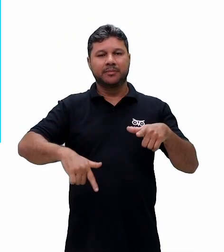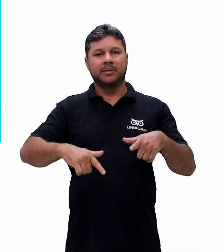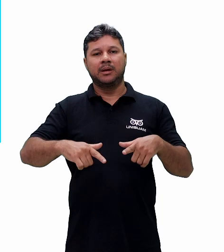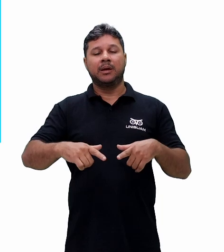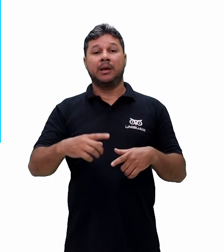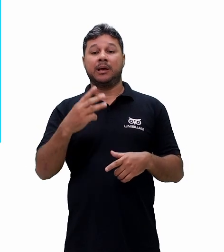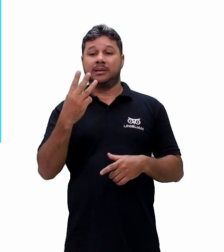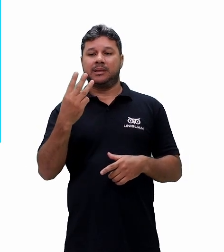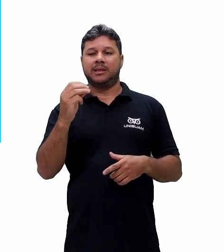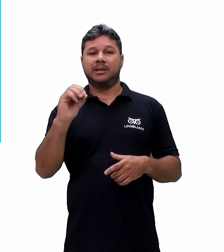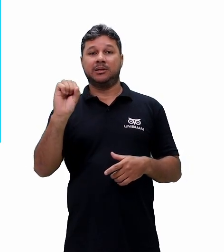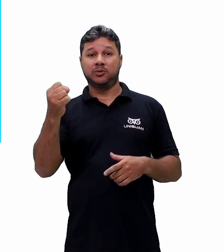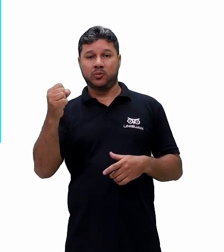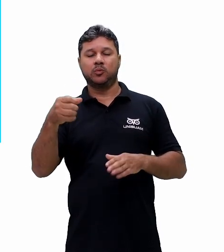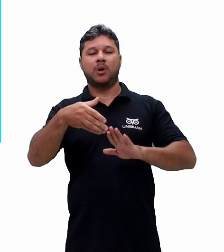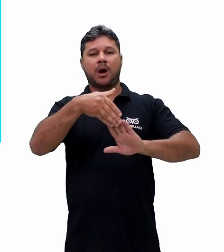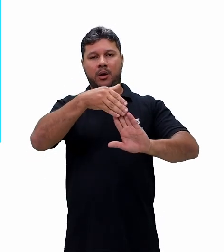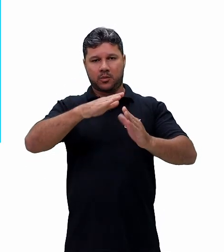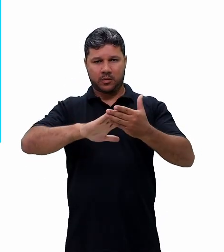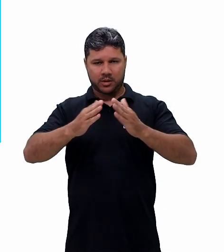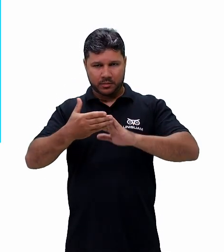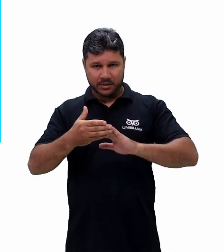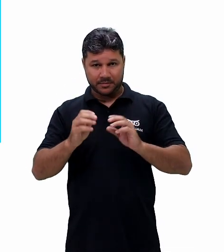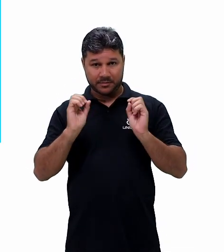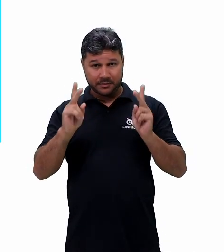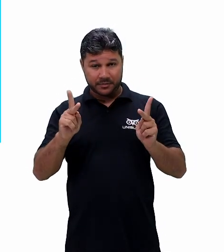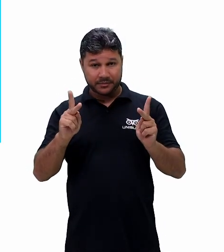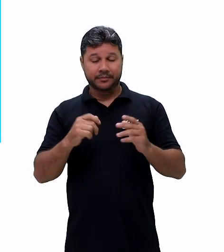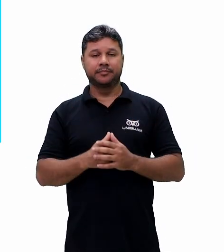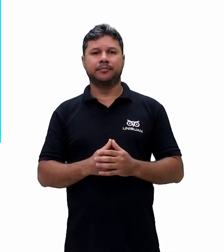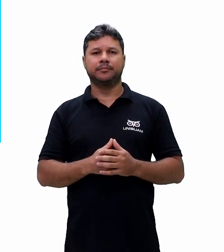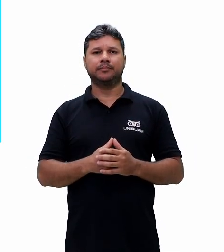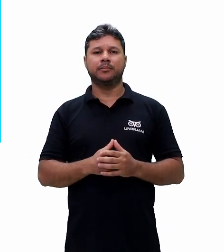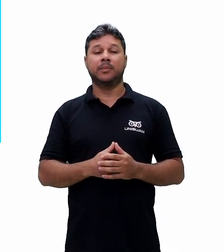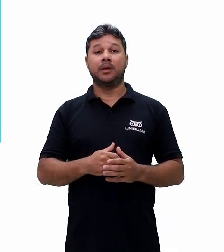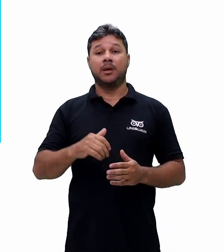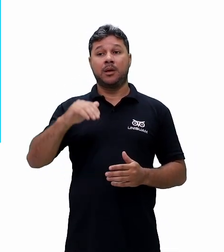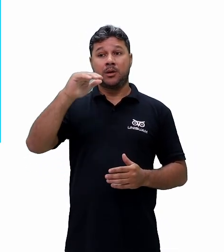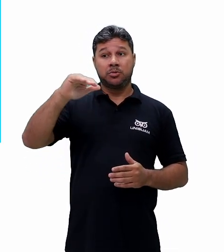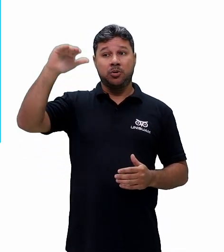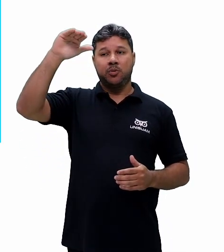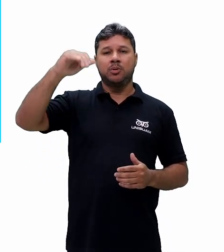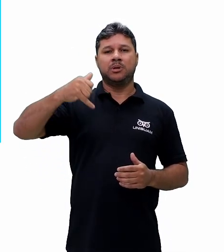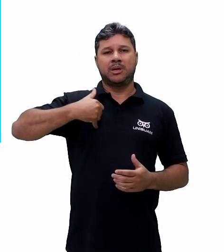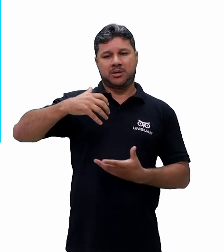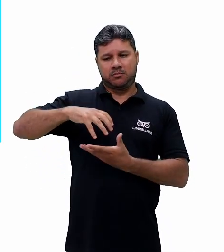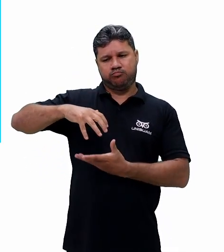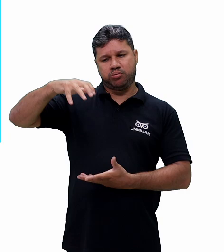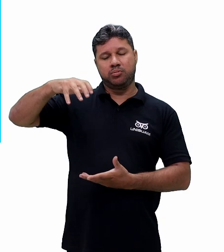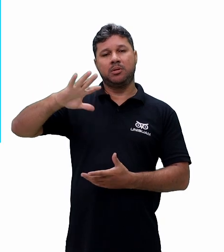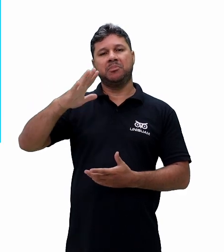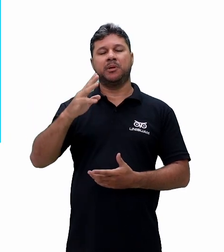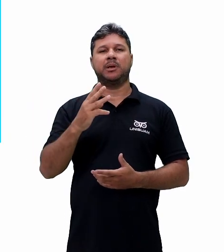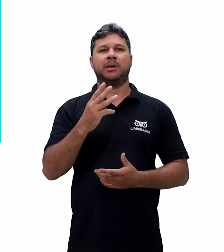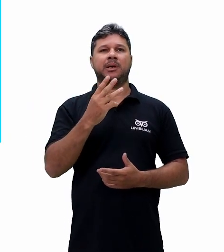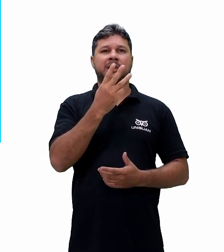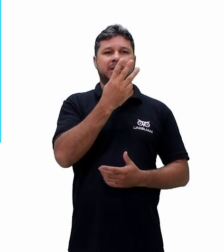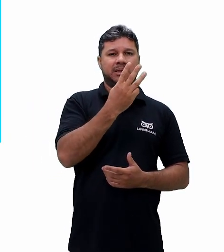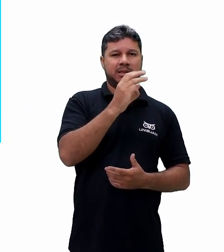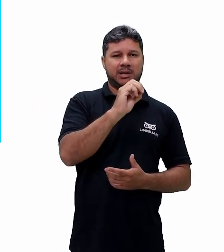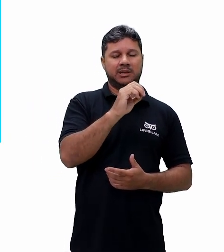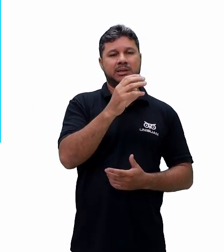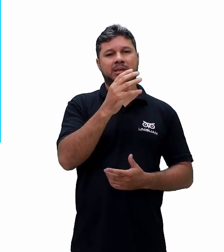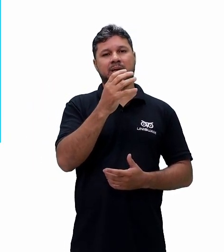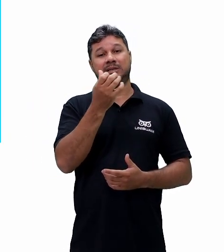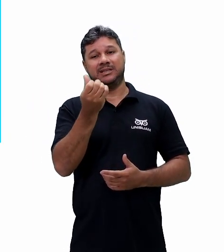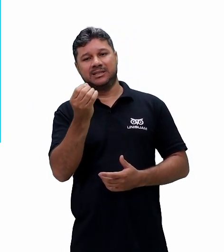a 30 segundos de alongamento, ok? Pensando em um adulto idoso,